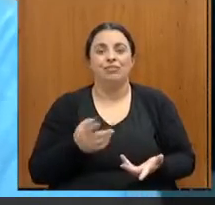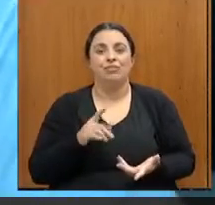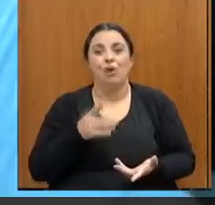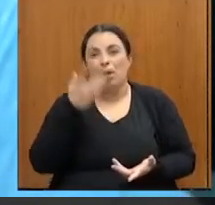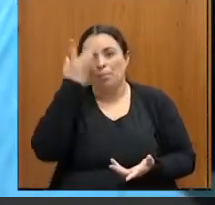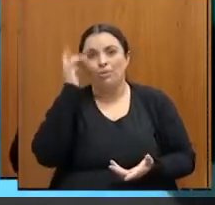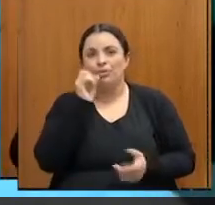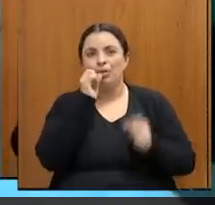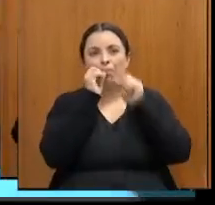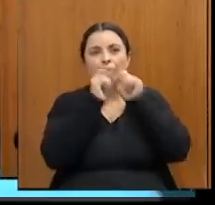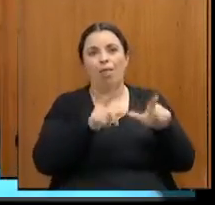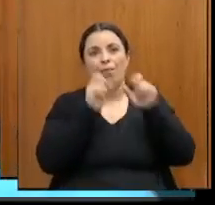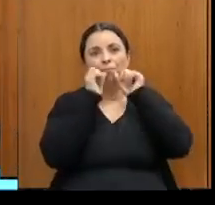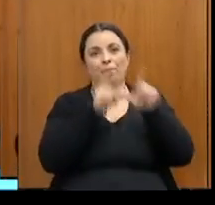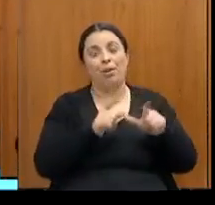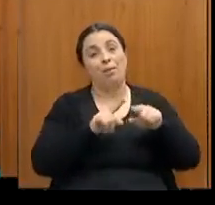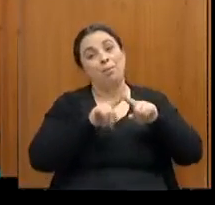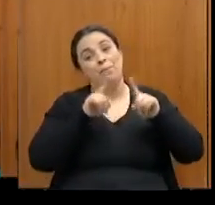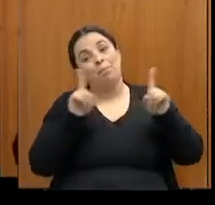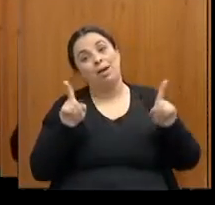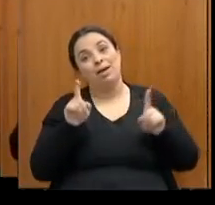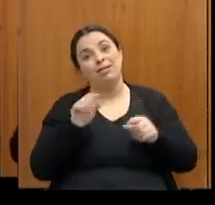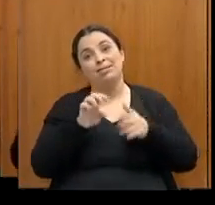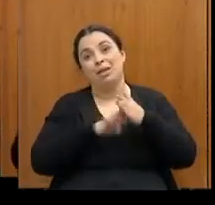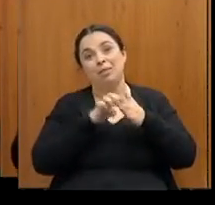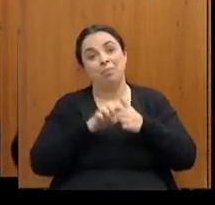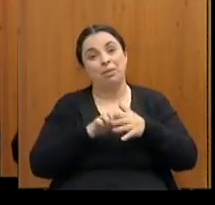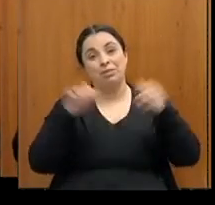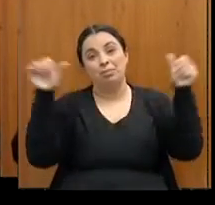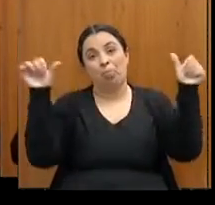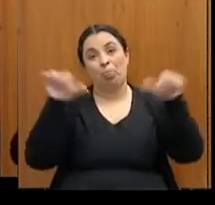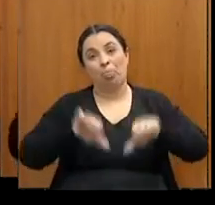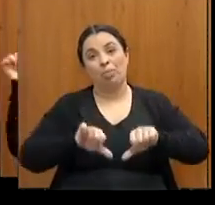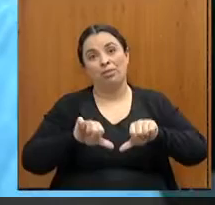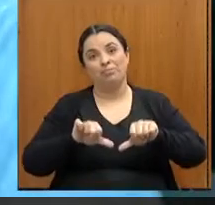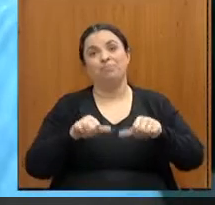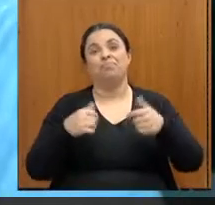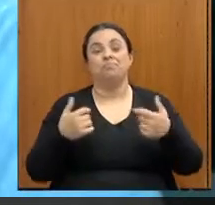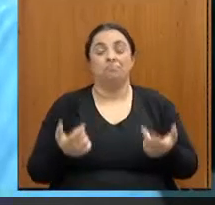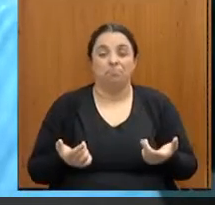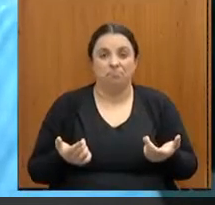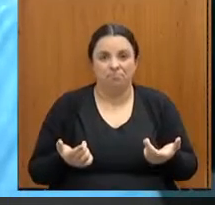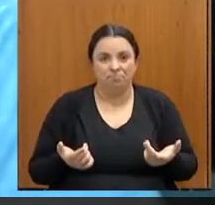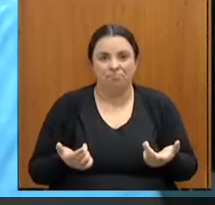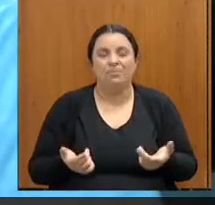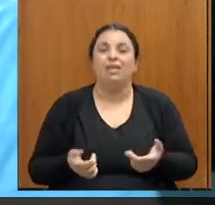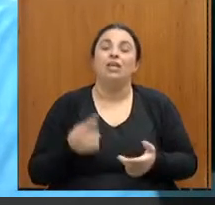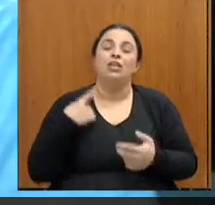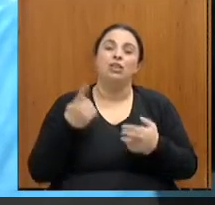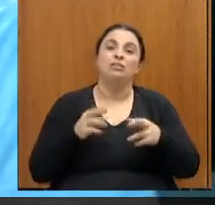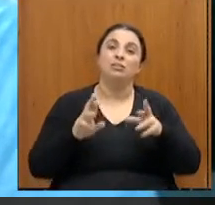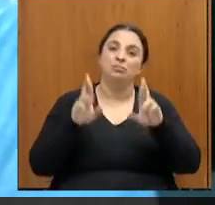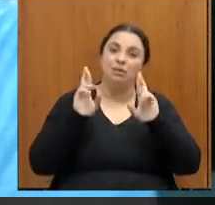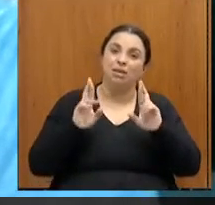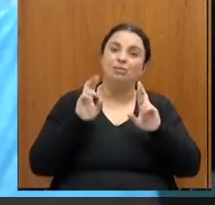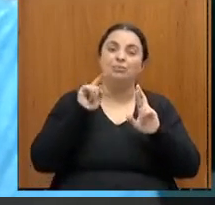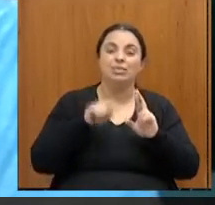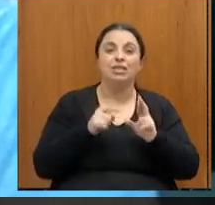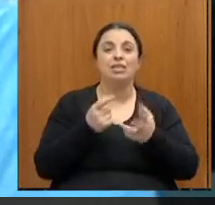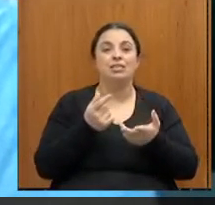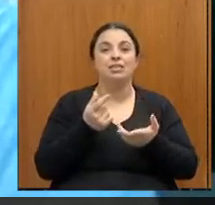haha a gente espera este investimento ele possa ser